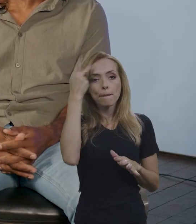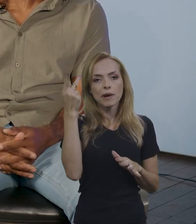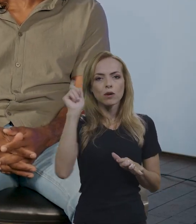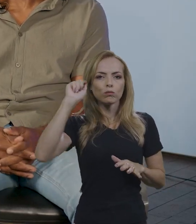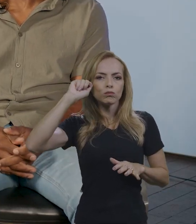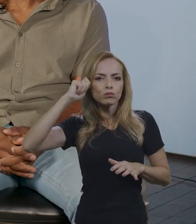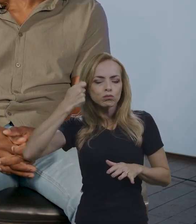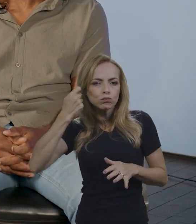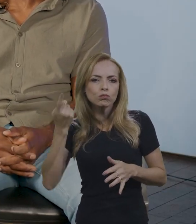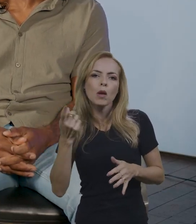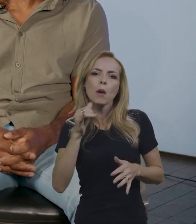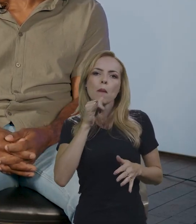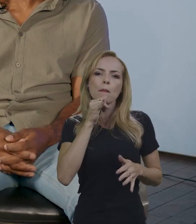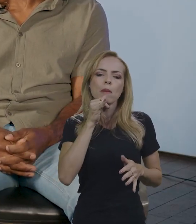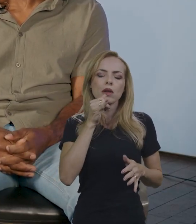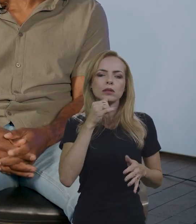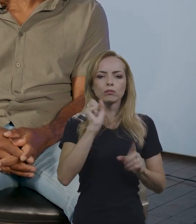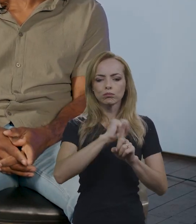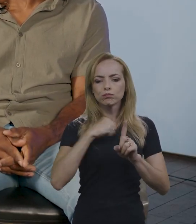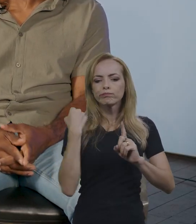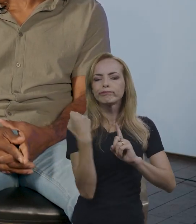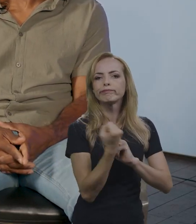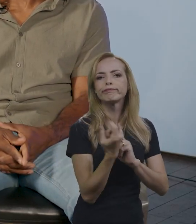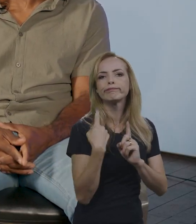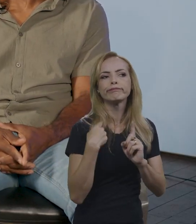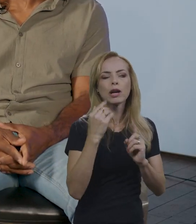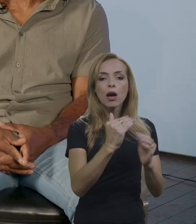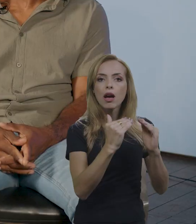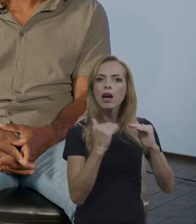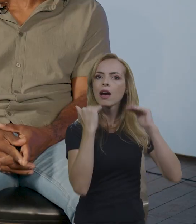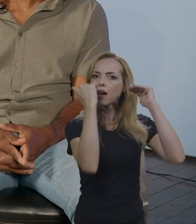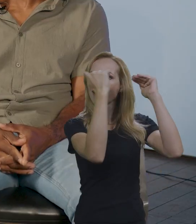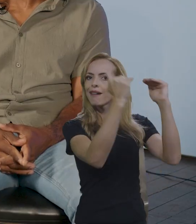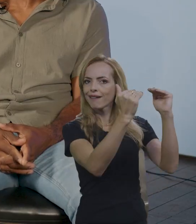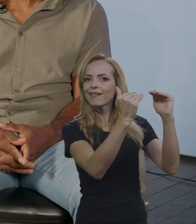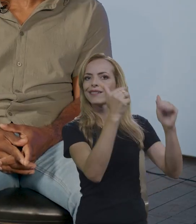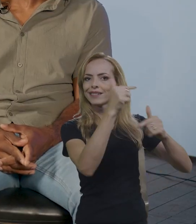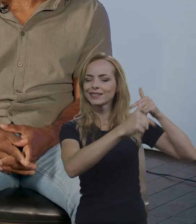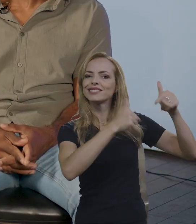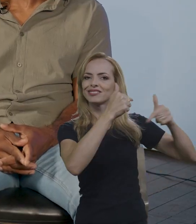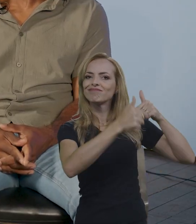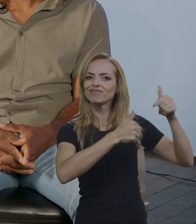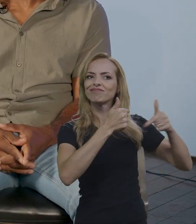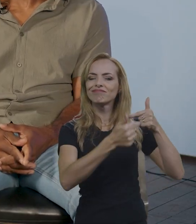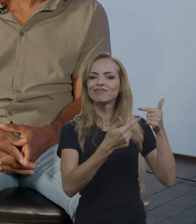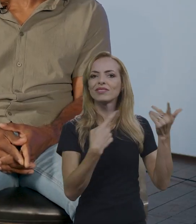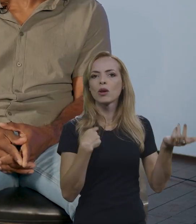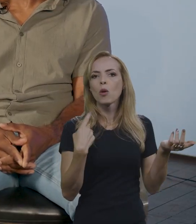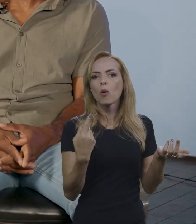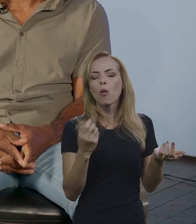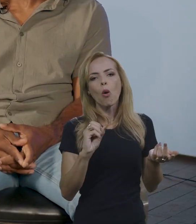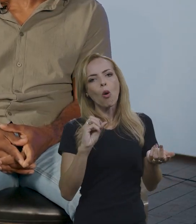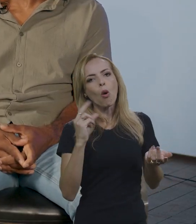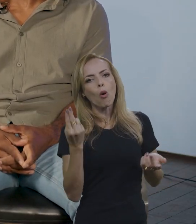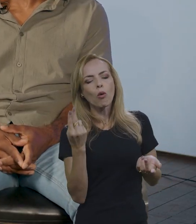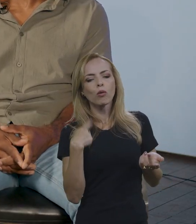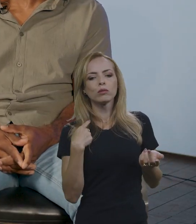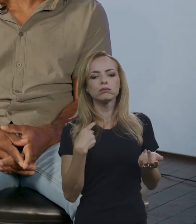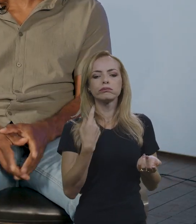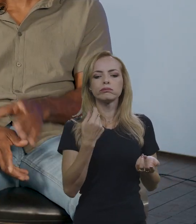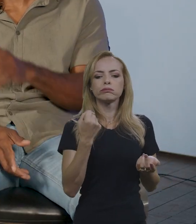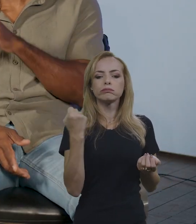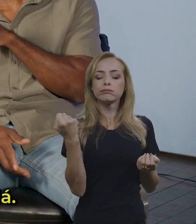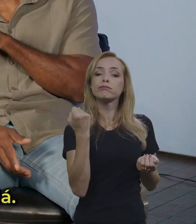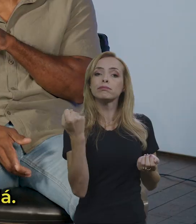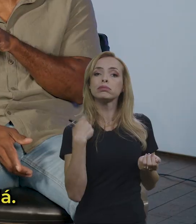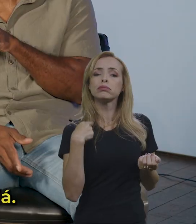negras em posições específicas sociais, que são posições de serviço, né, e de pouco poder, né?